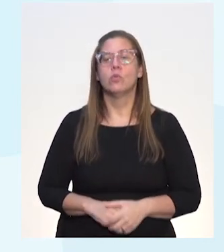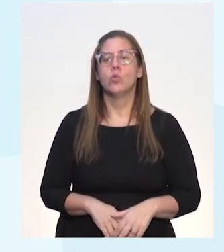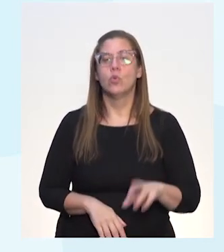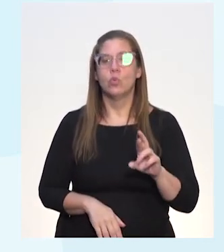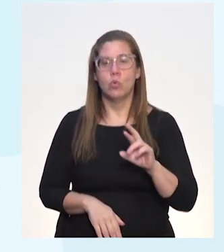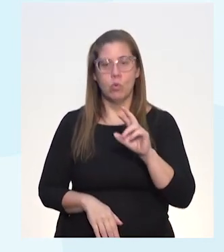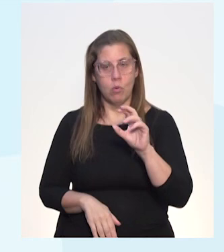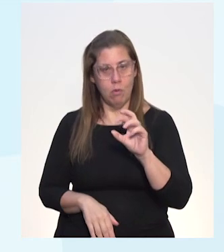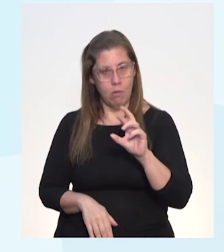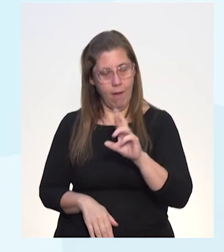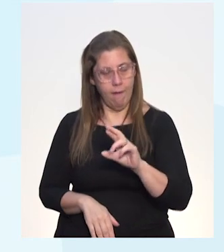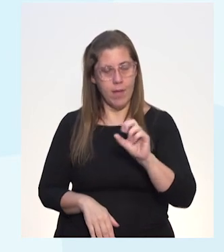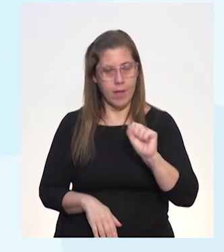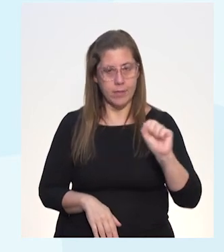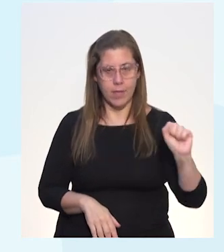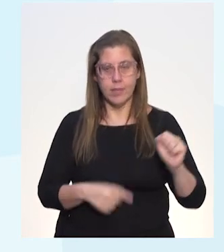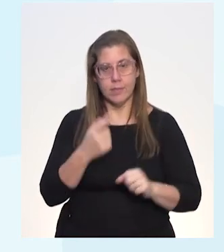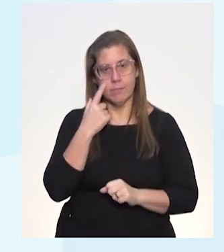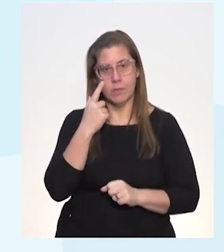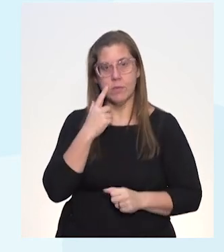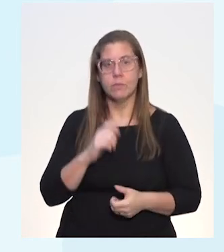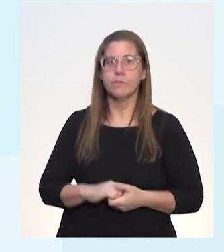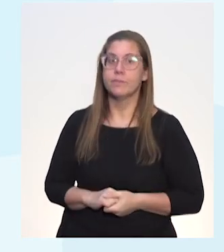Russas Soviéticas. Vamos lá, então?